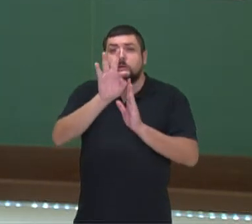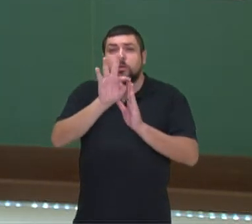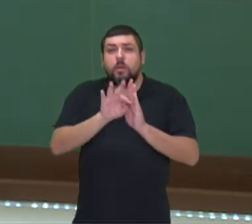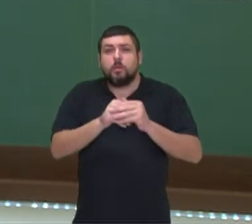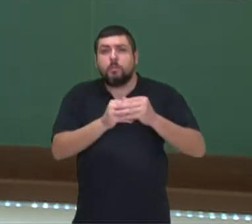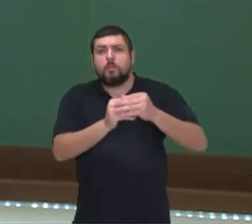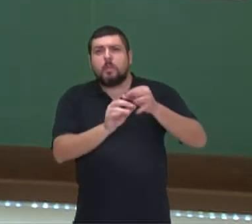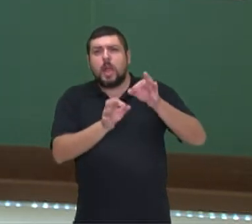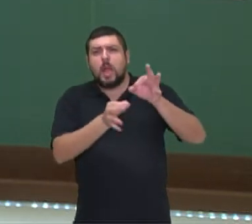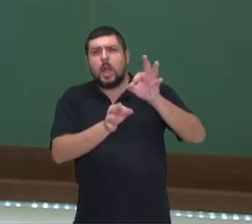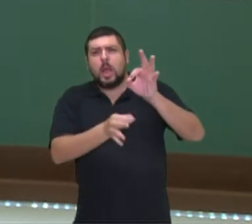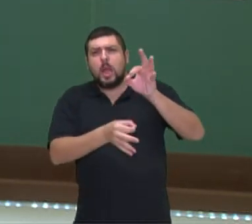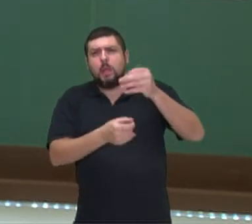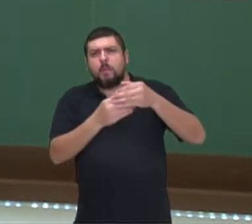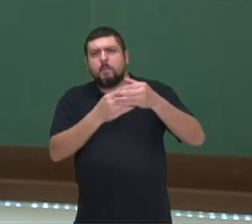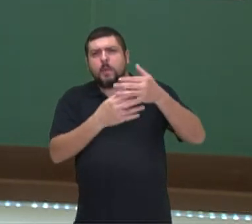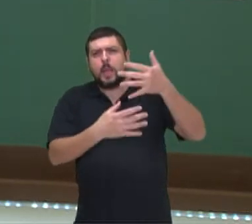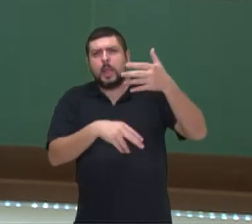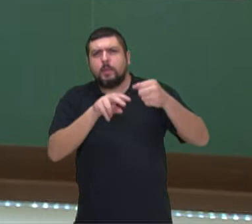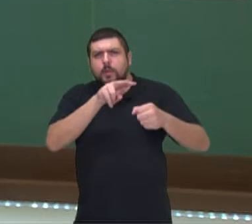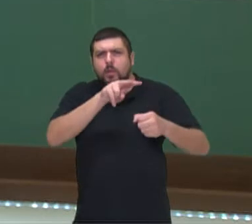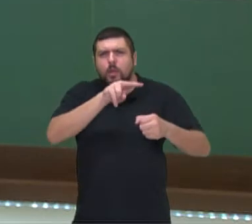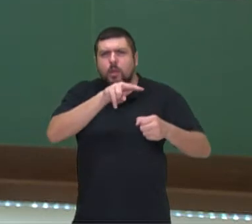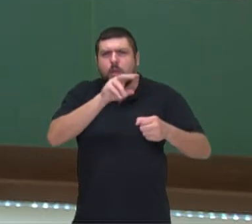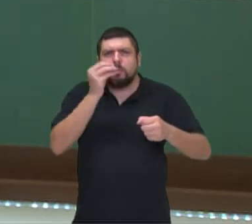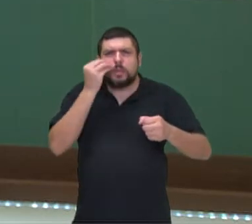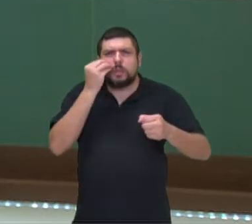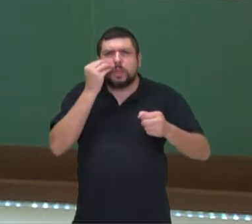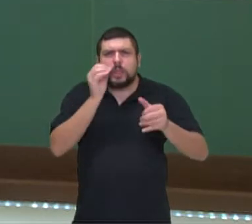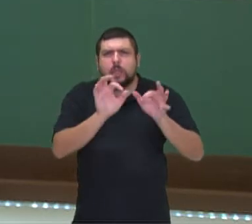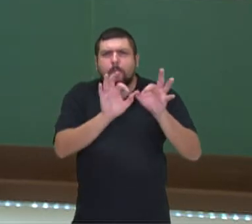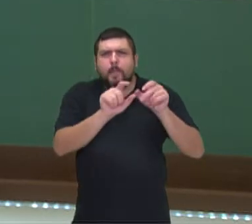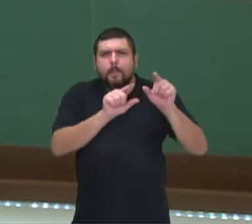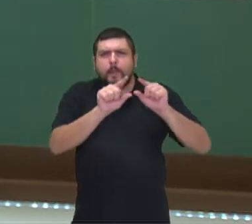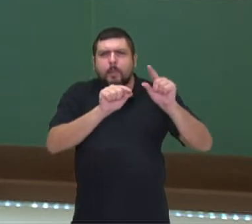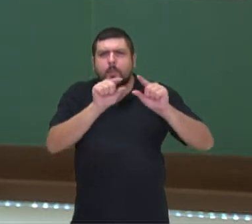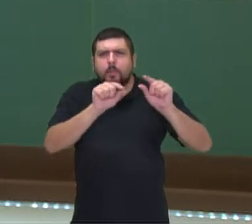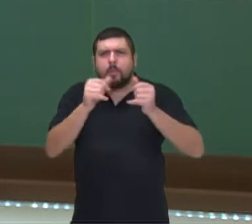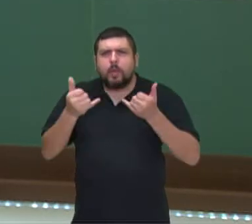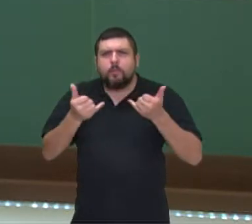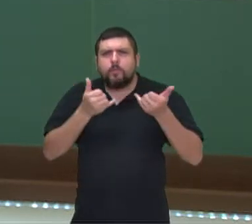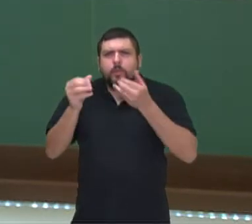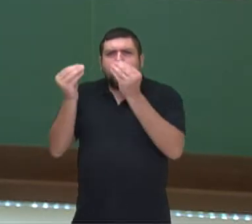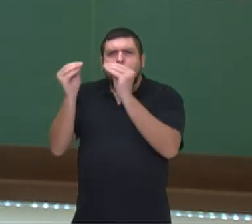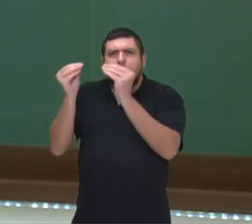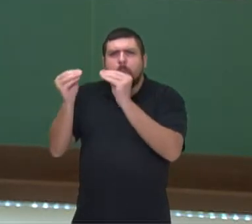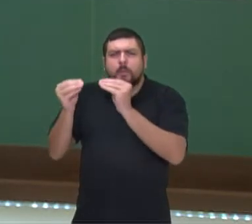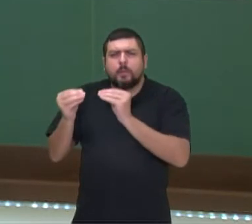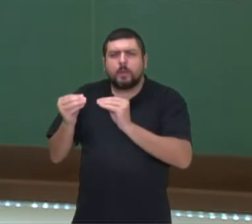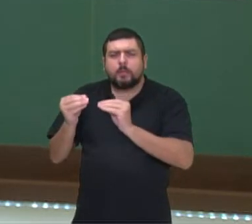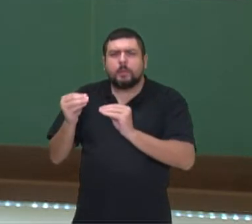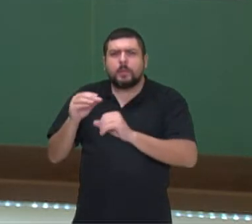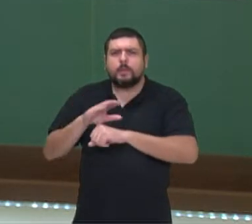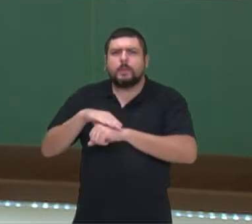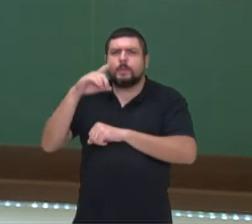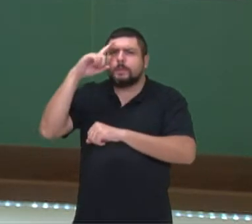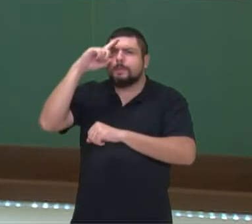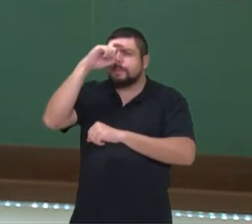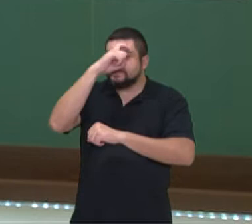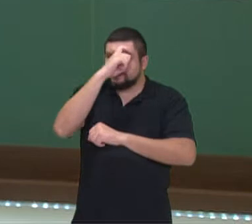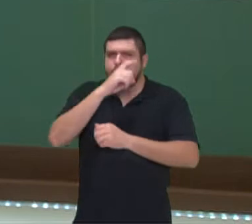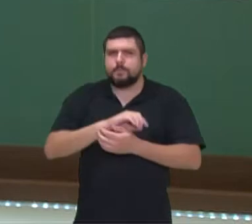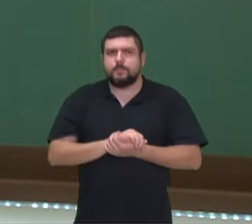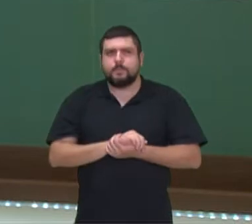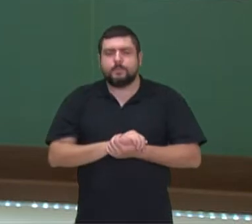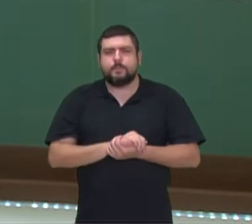que ir sintetizando, lendo, para tentar interpretar cada uma dessas informações, tá bom? Então, olha